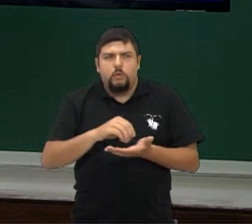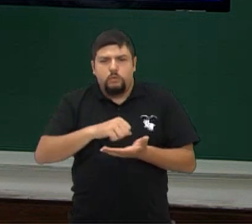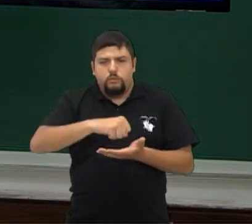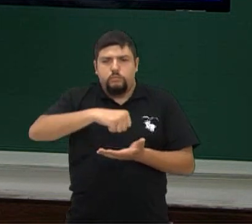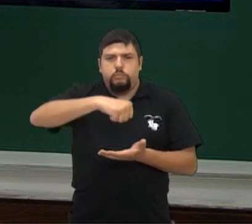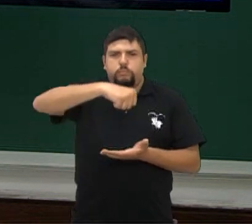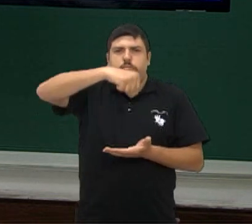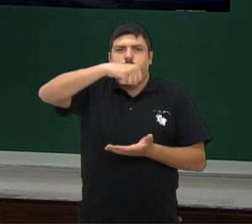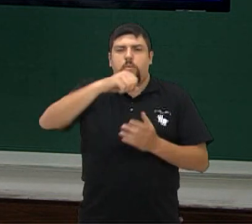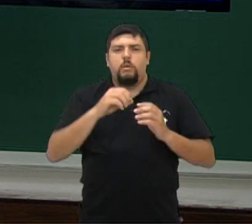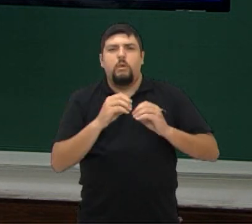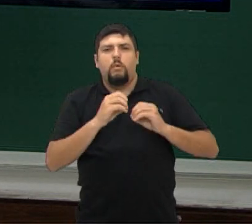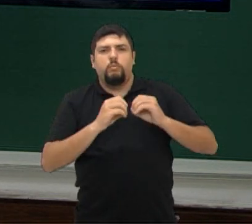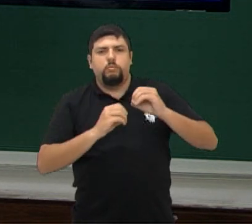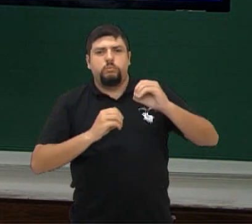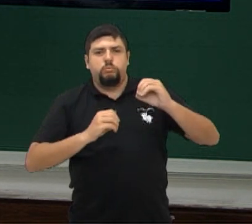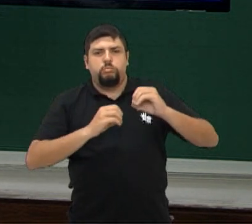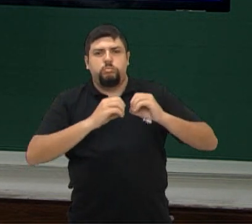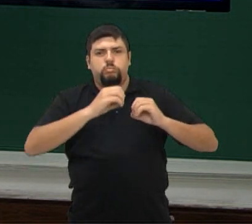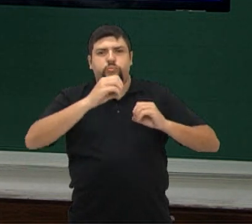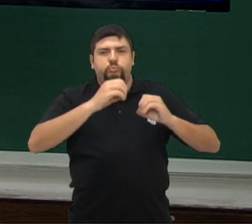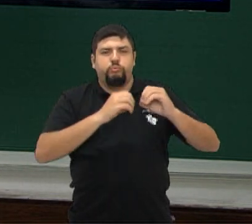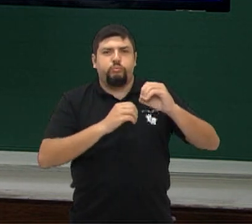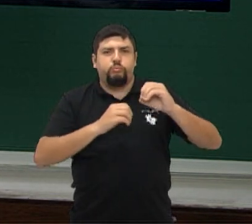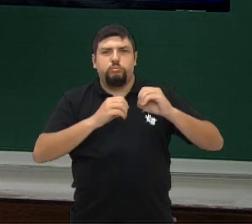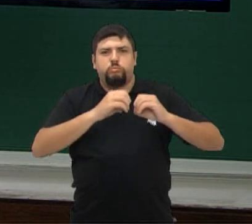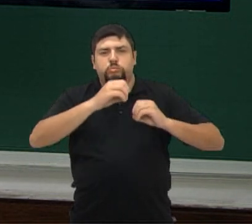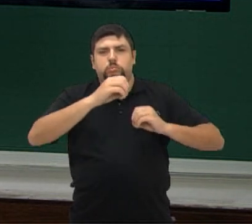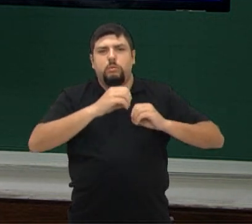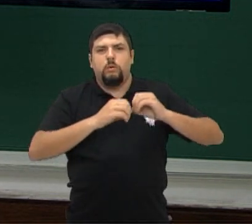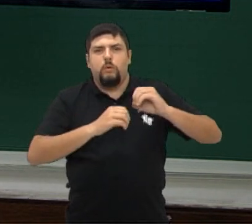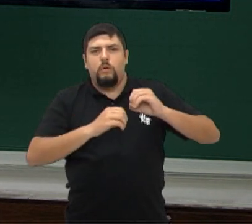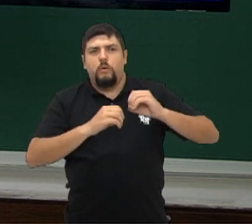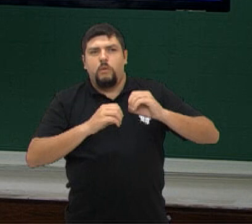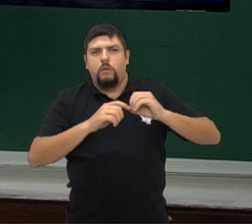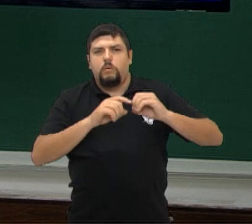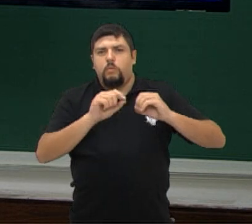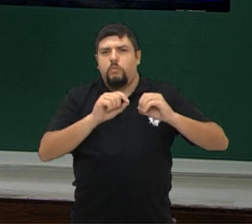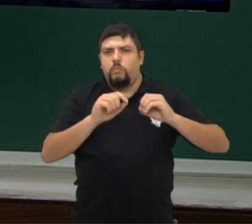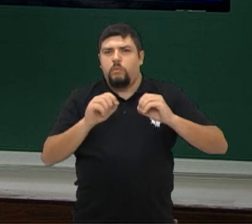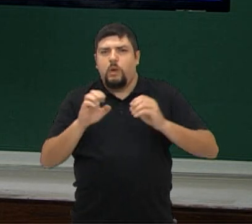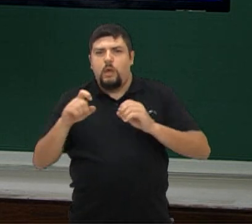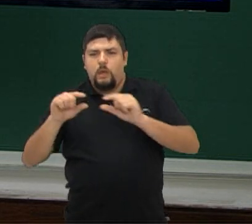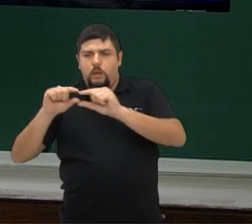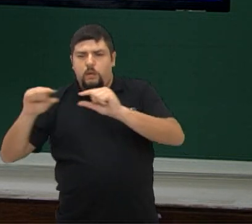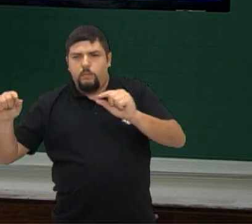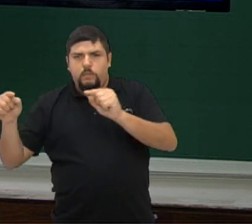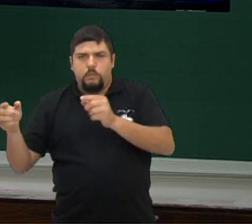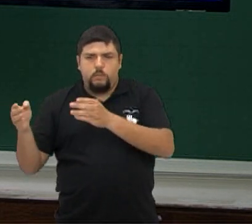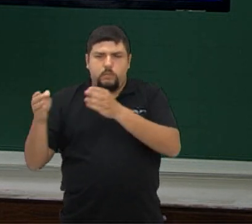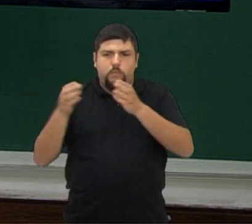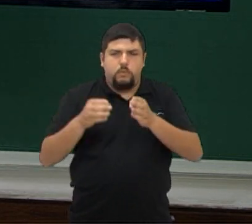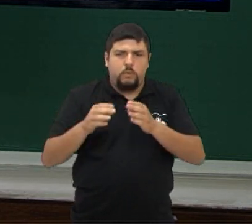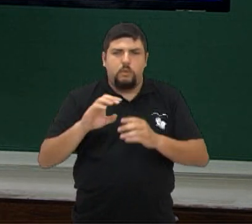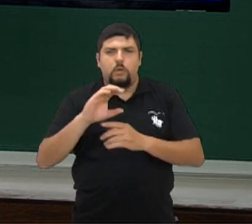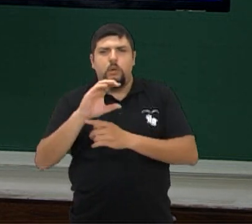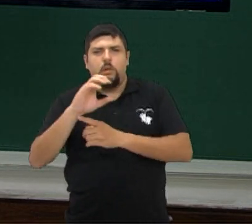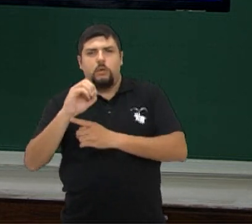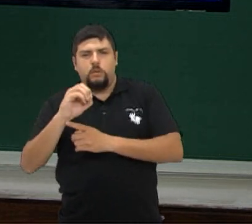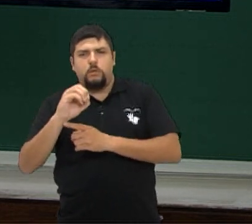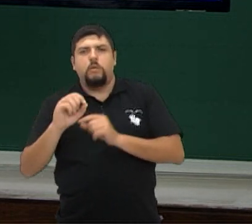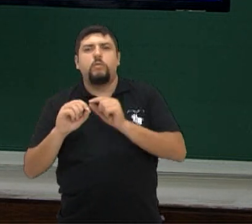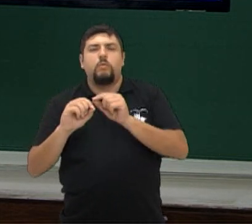eu favoreço, então, onde eu tenho um maior volume, que nesse caso é este lado da equação direta aqui, que é o CO, vai